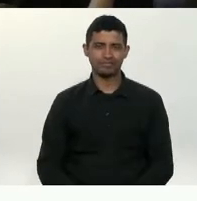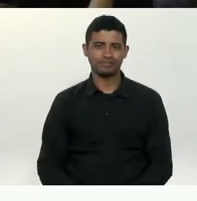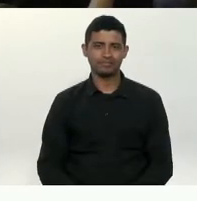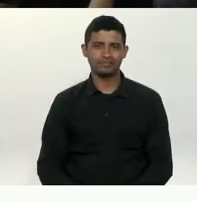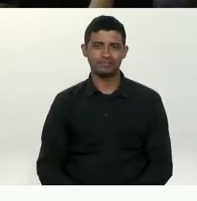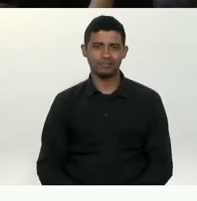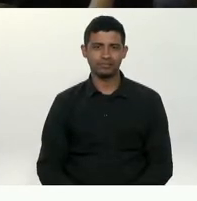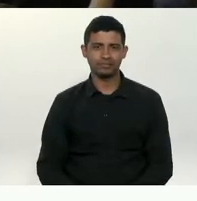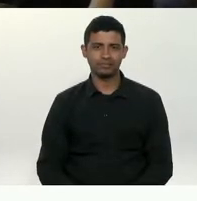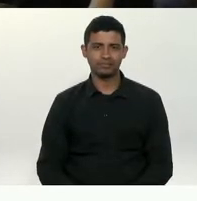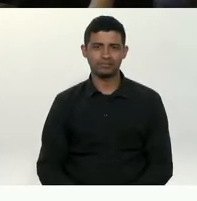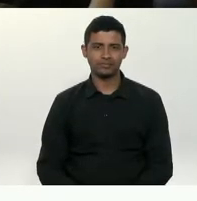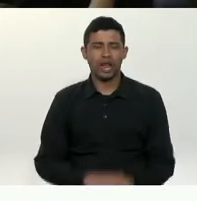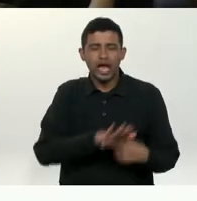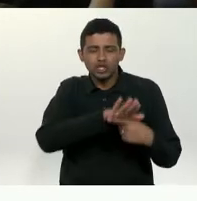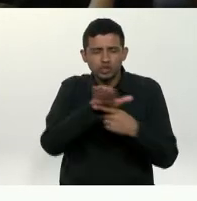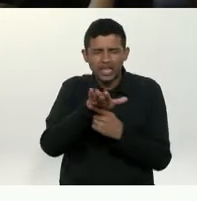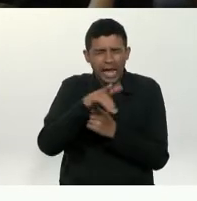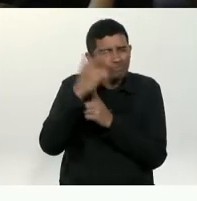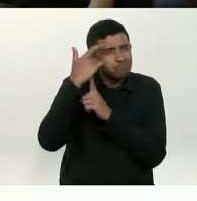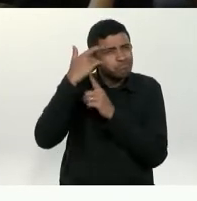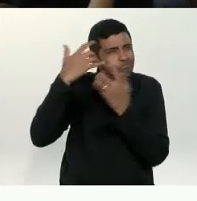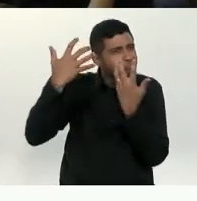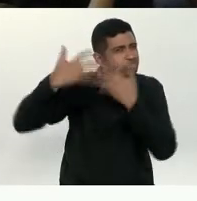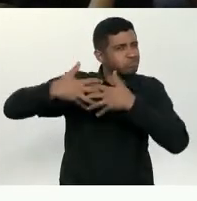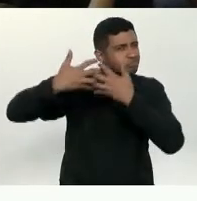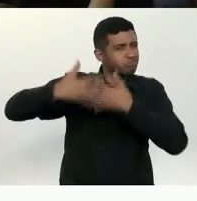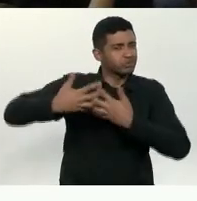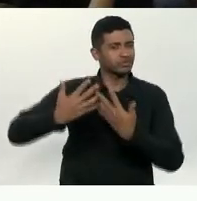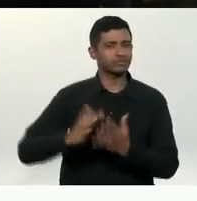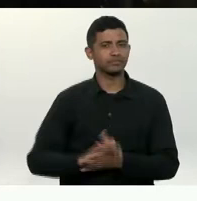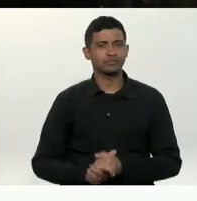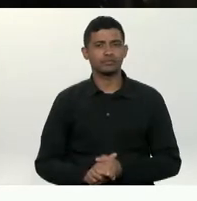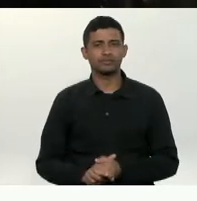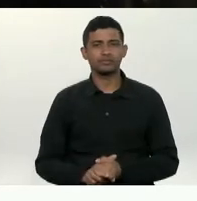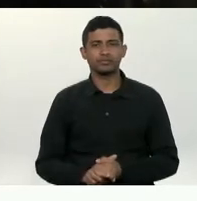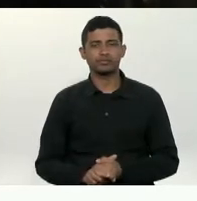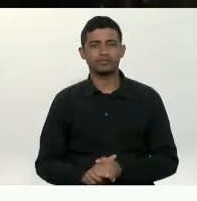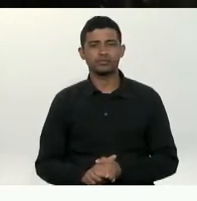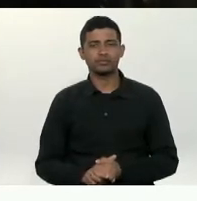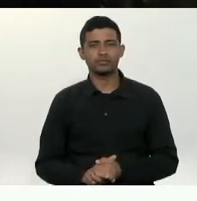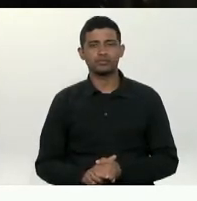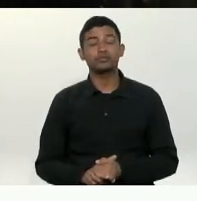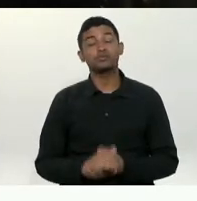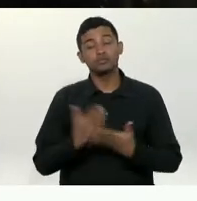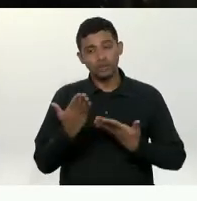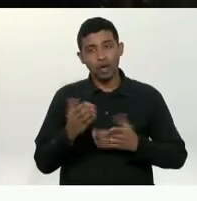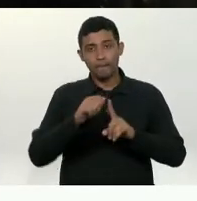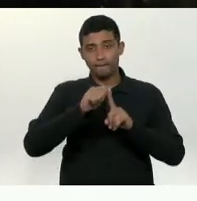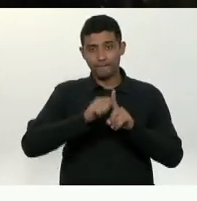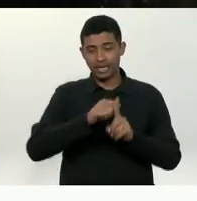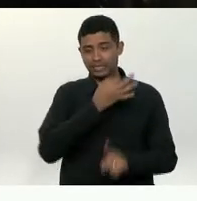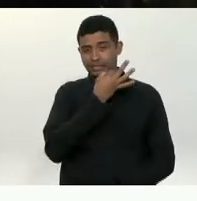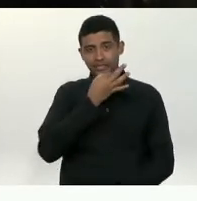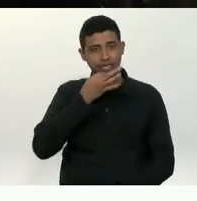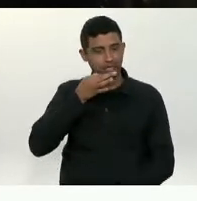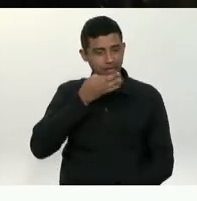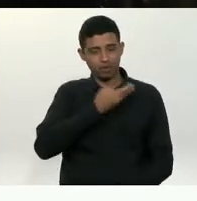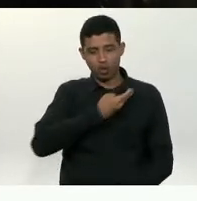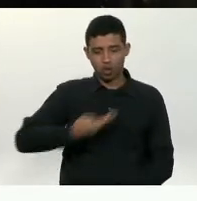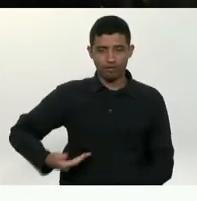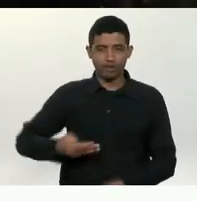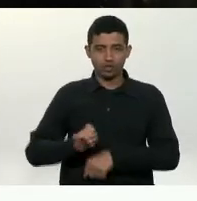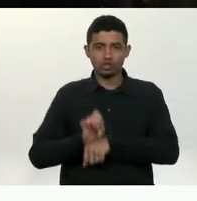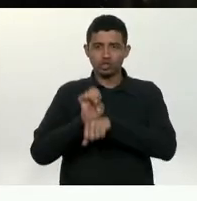dar uma organizada aqui nas ideias. Quer dizer, na verdade, em setembro, o governo do Estado terá